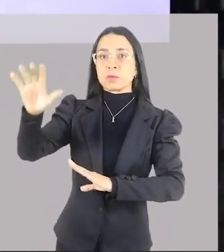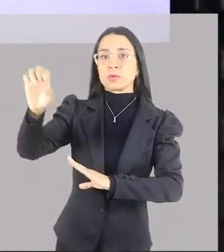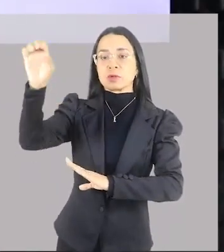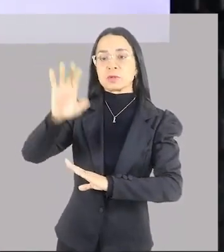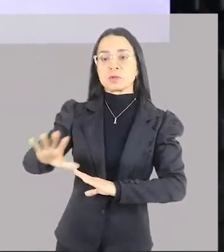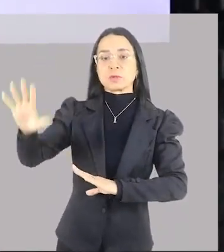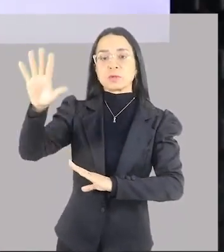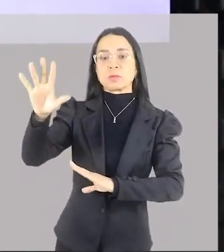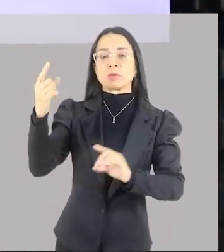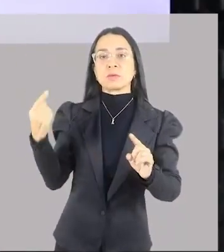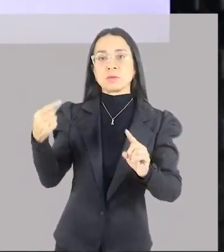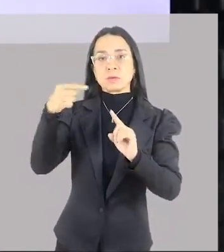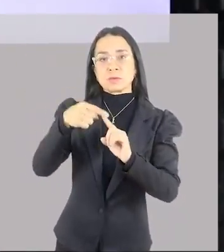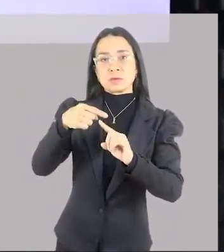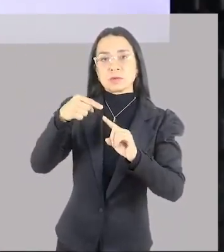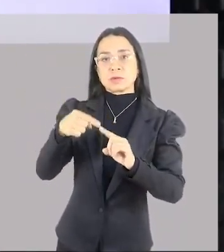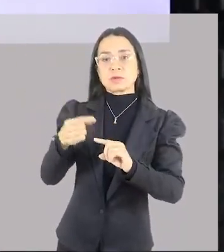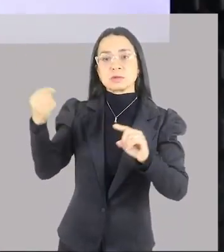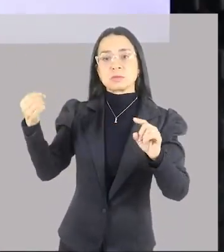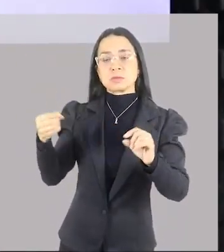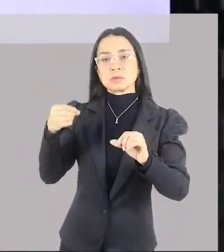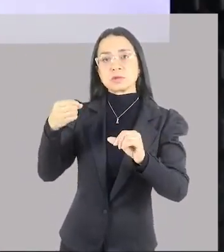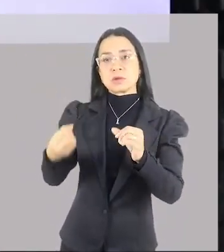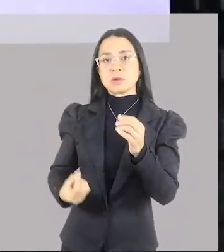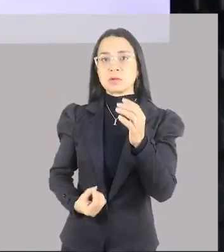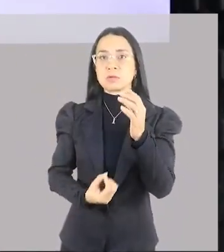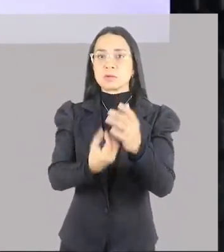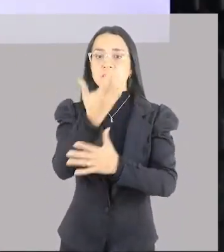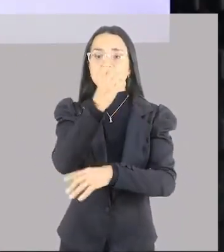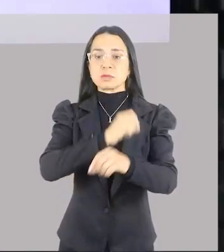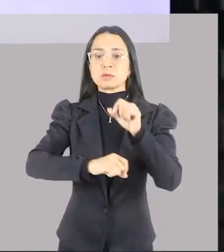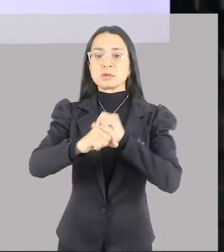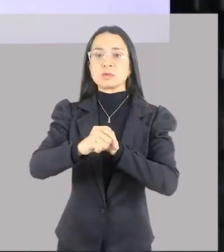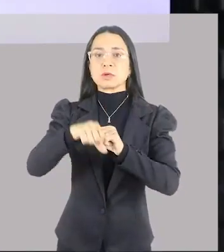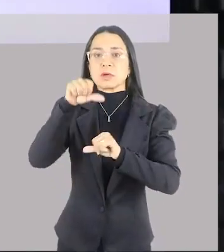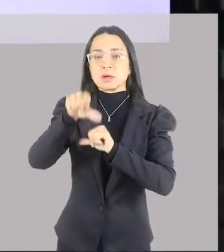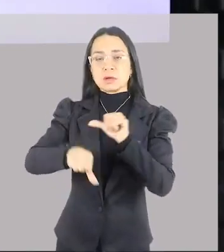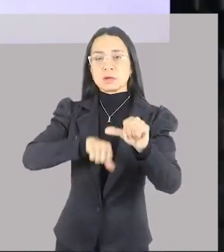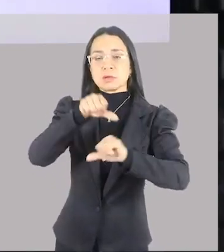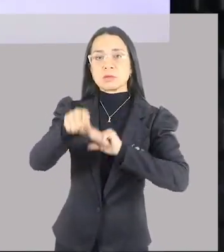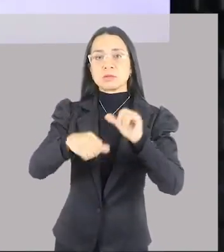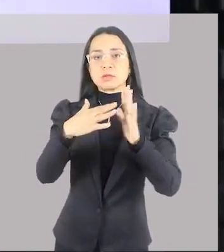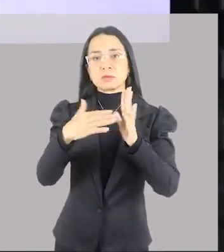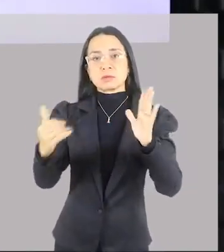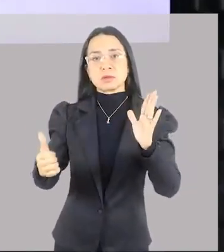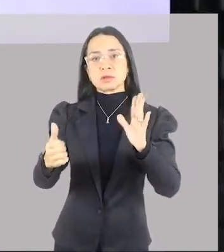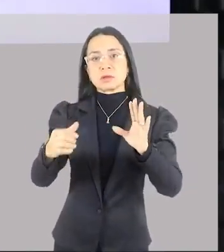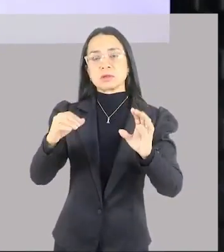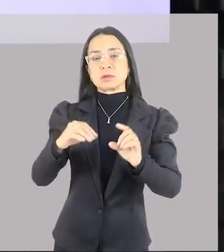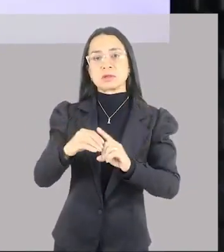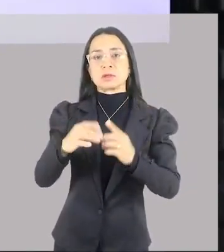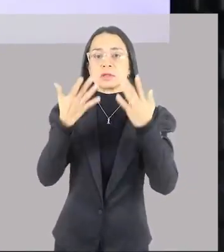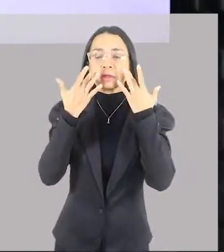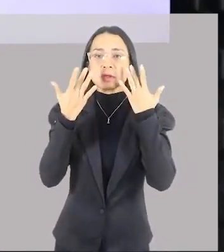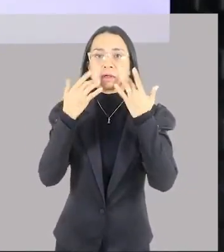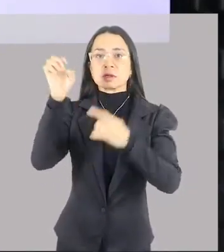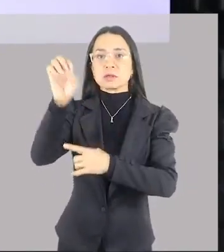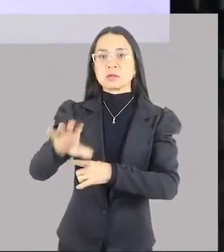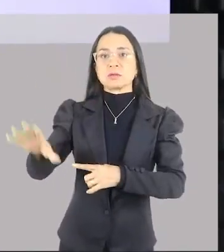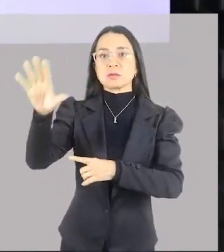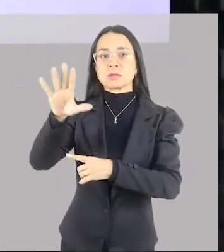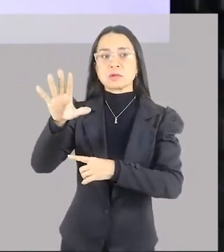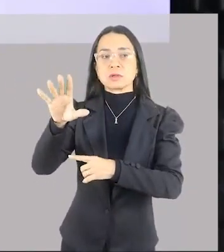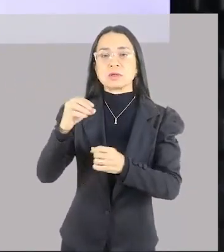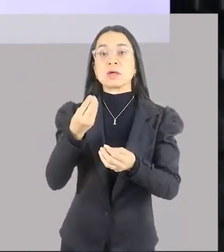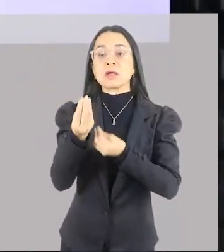objetivo de propor uma renovação estética nas artes europeias. Então, é uma forma diferente de fazer a